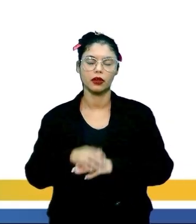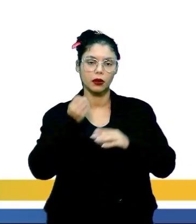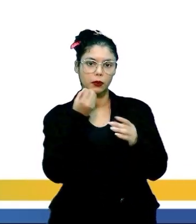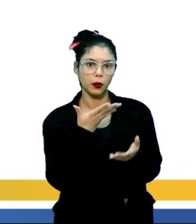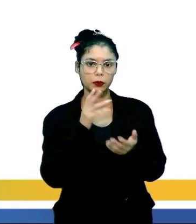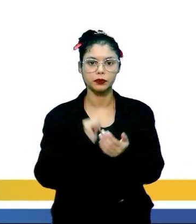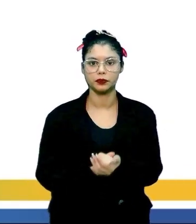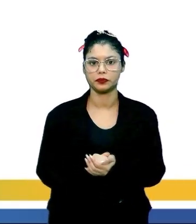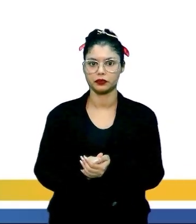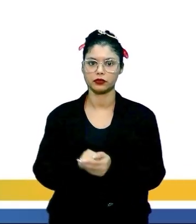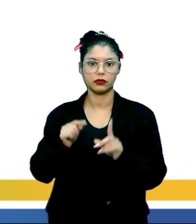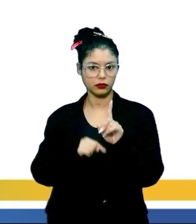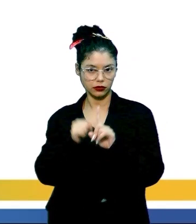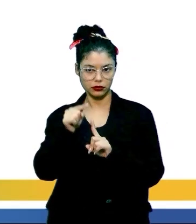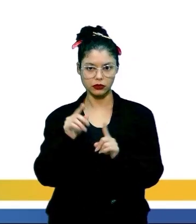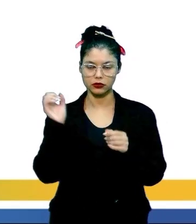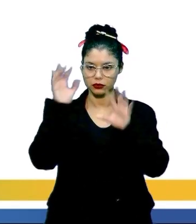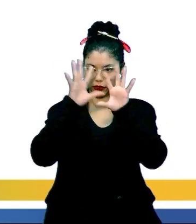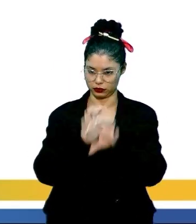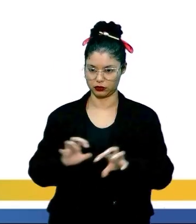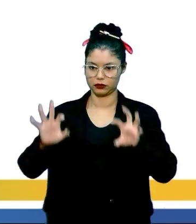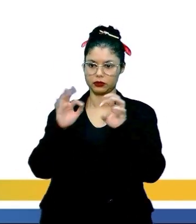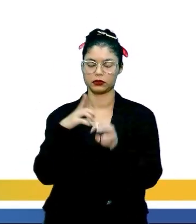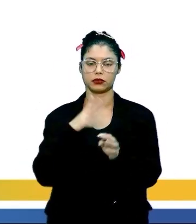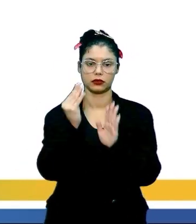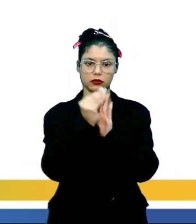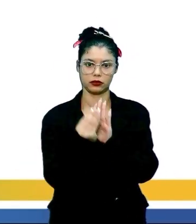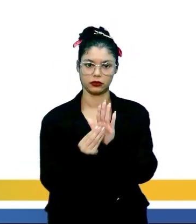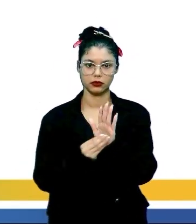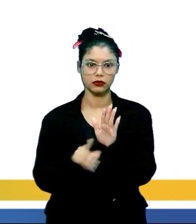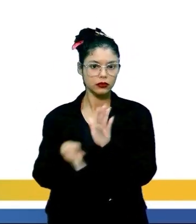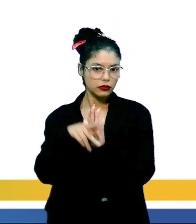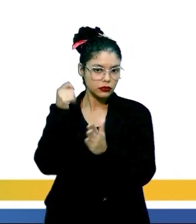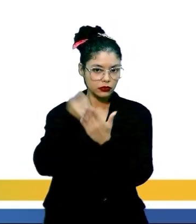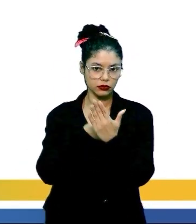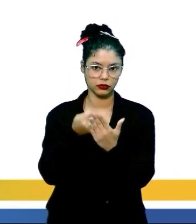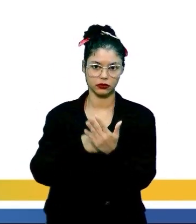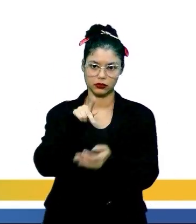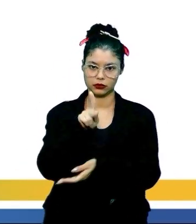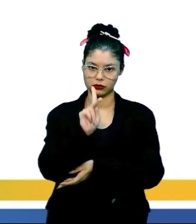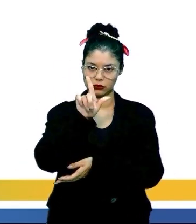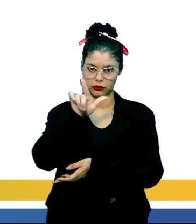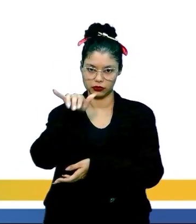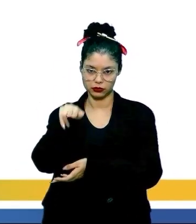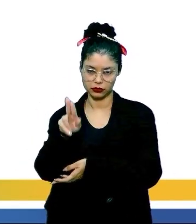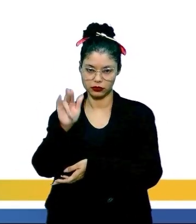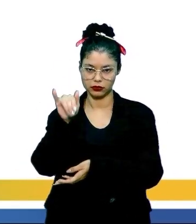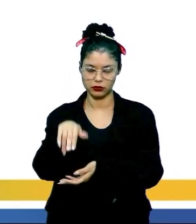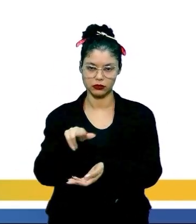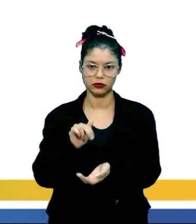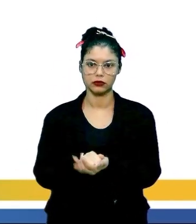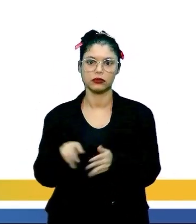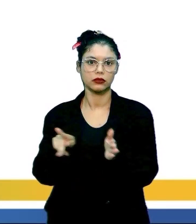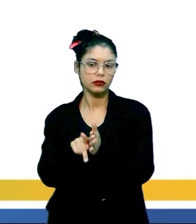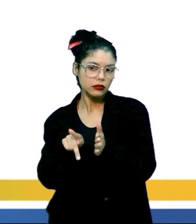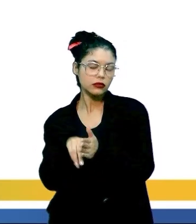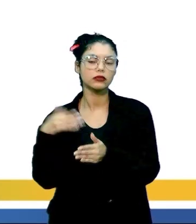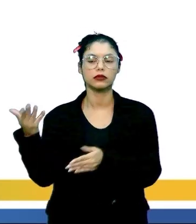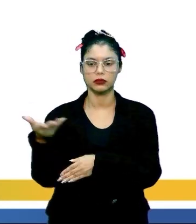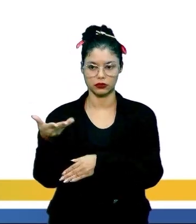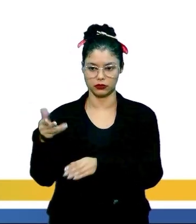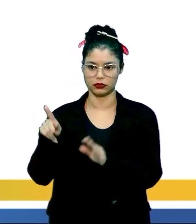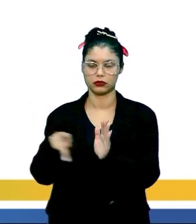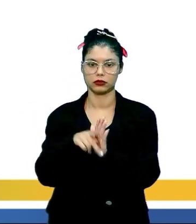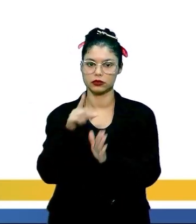Bom, a temperatura de um gás ela deve ser dada obrigatoriamente em Kelvin. Kelvin é a unidade de medida